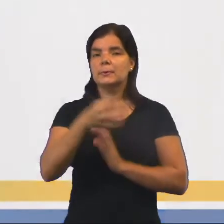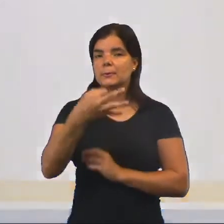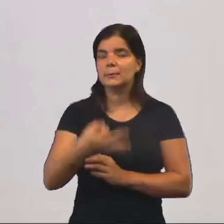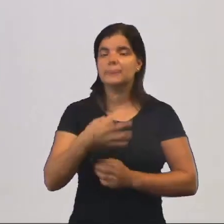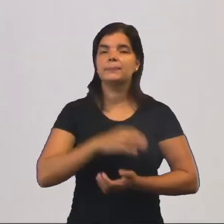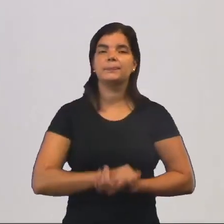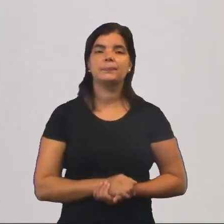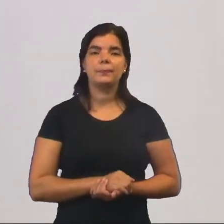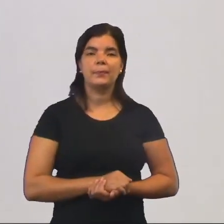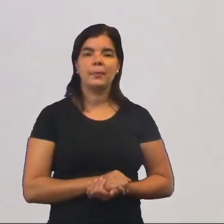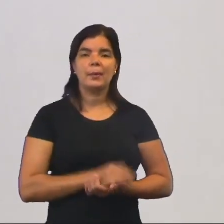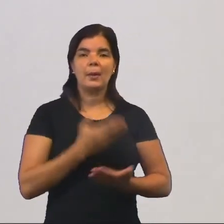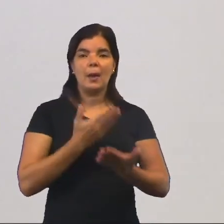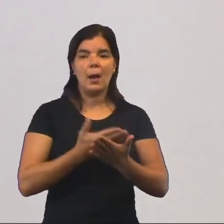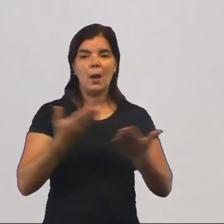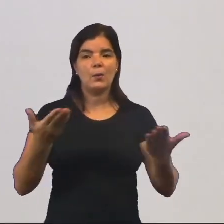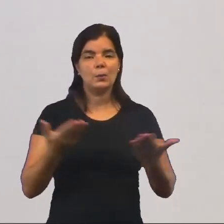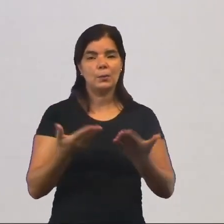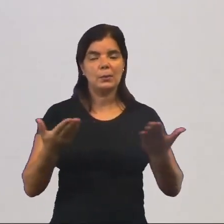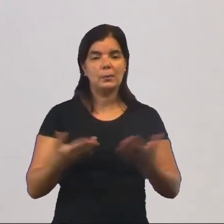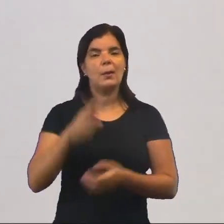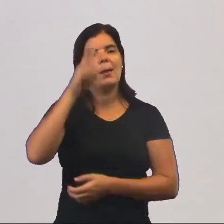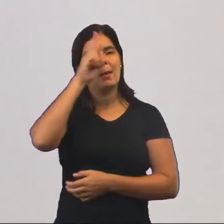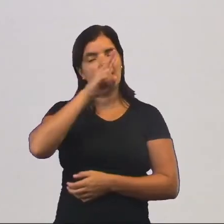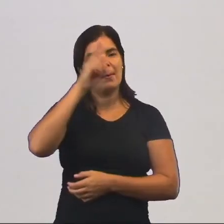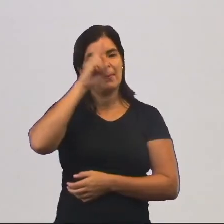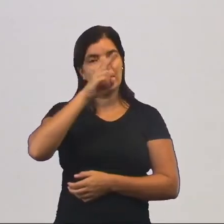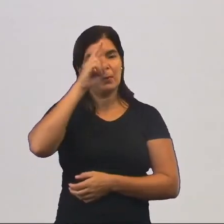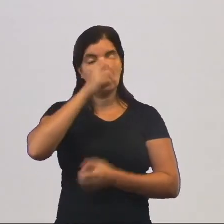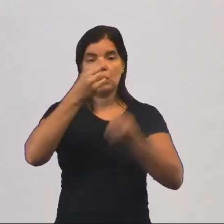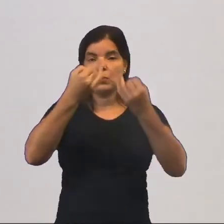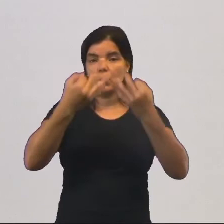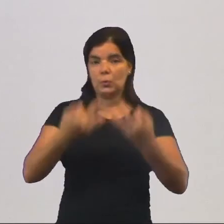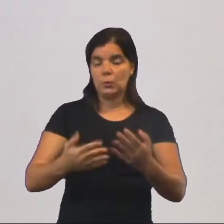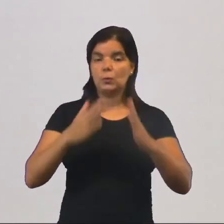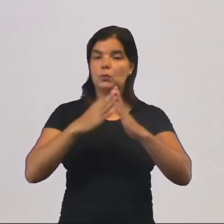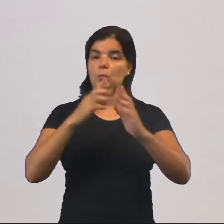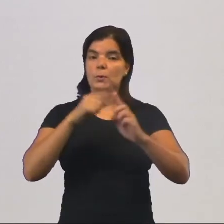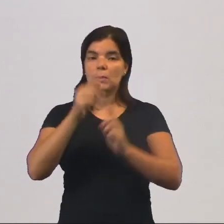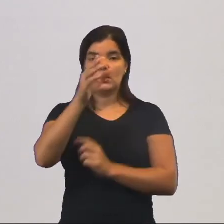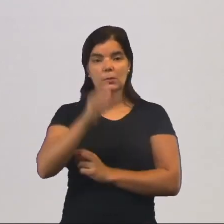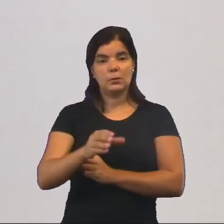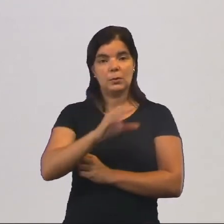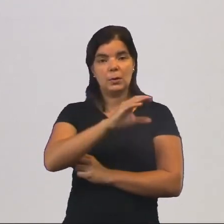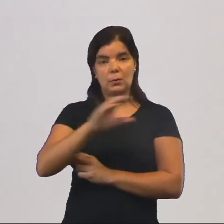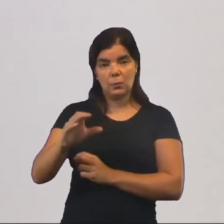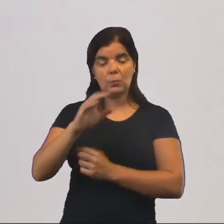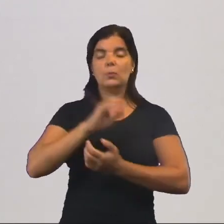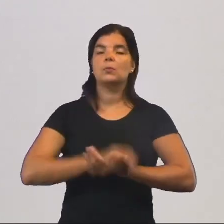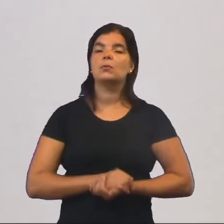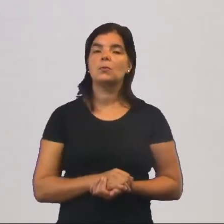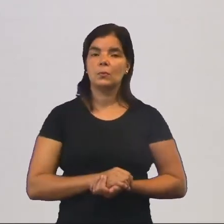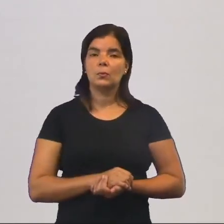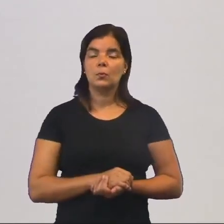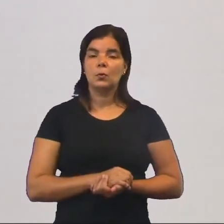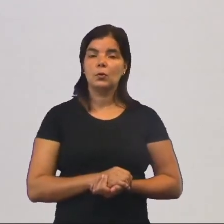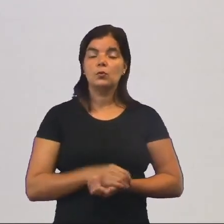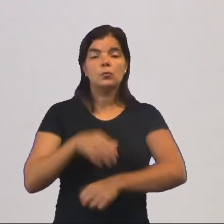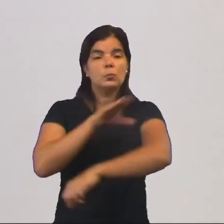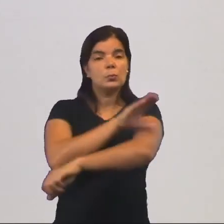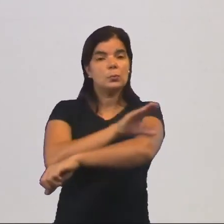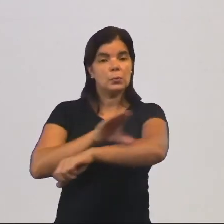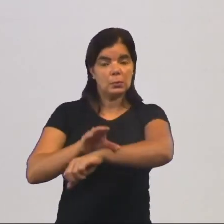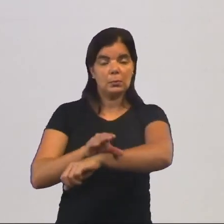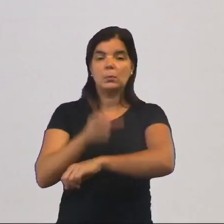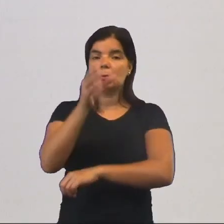certo? E essa é a aula de hoje. Lembrando que quando a gente fala sobre Igreja Católica, sobre a cultura